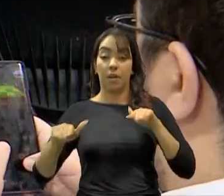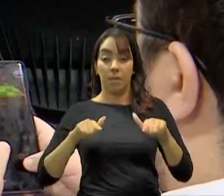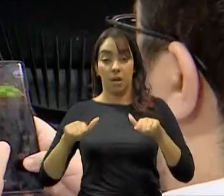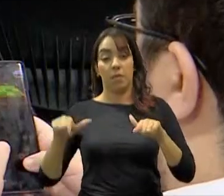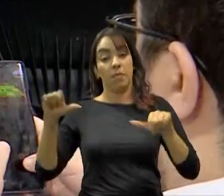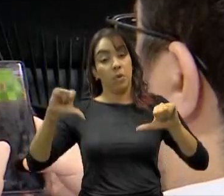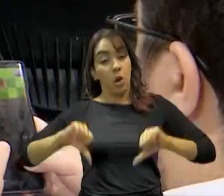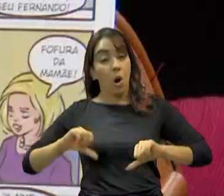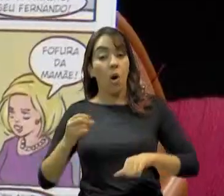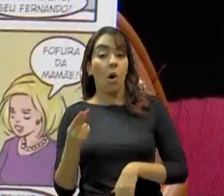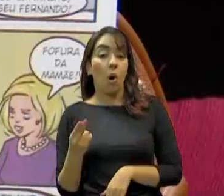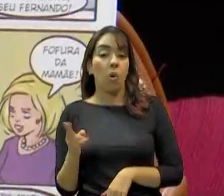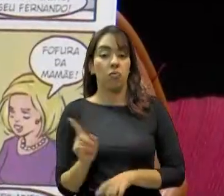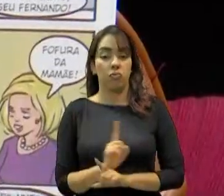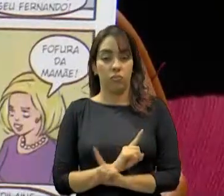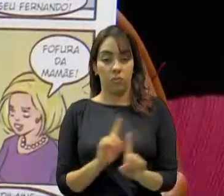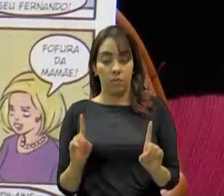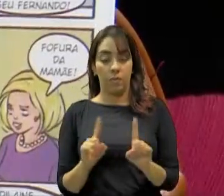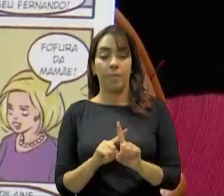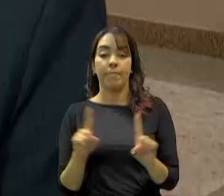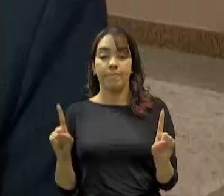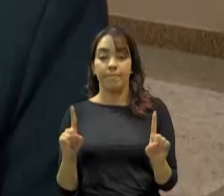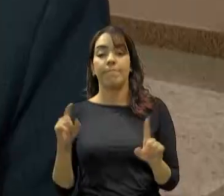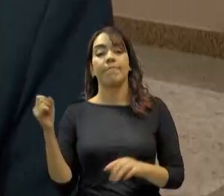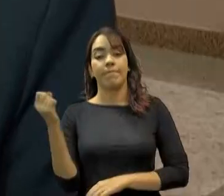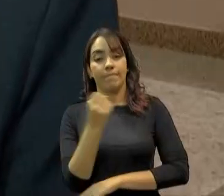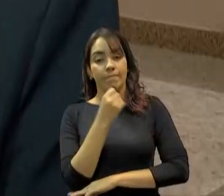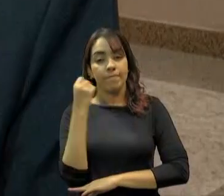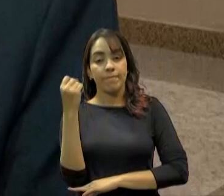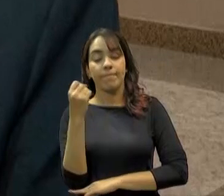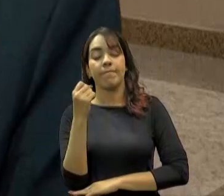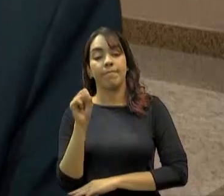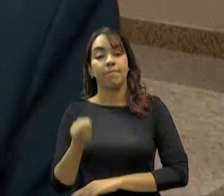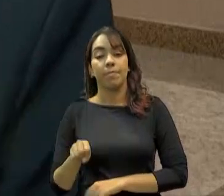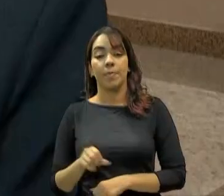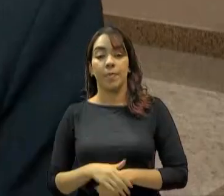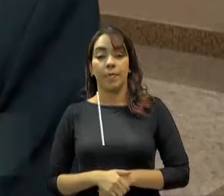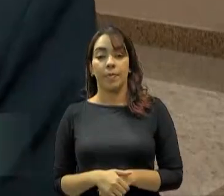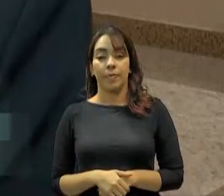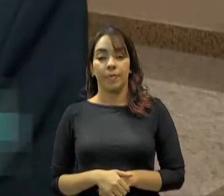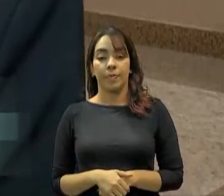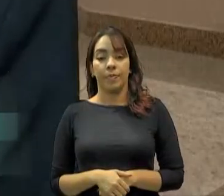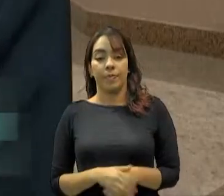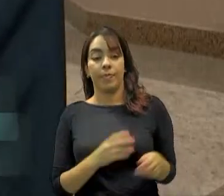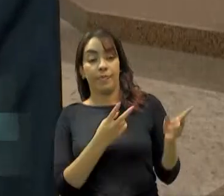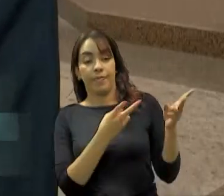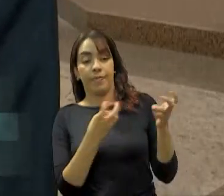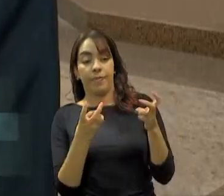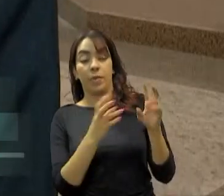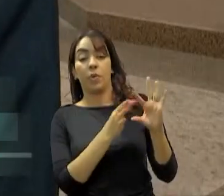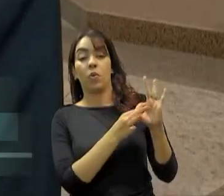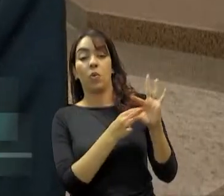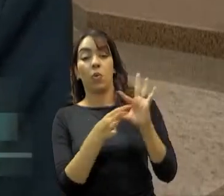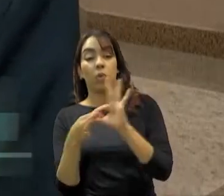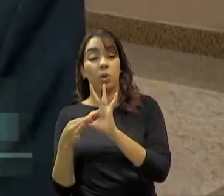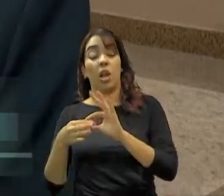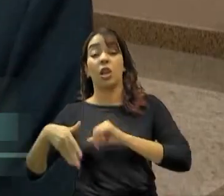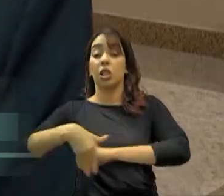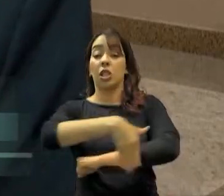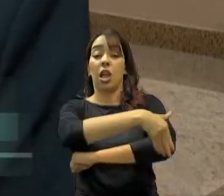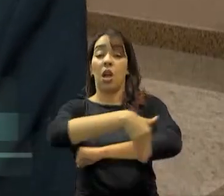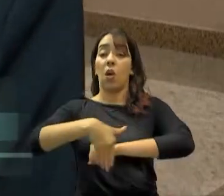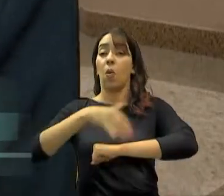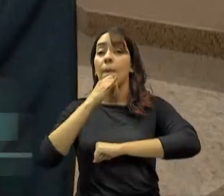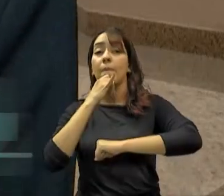ele aponta que o cenário ainda é muito grave adores os sinais né os semáforos as ruas